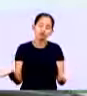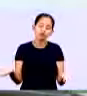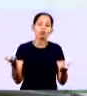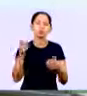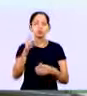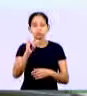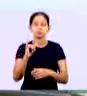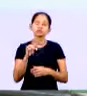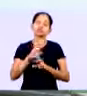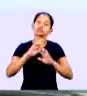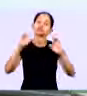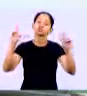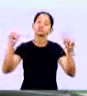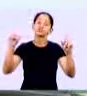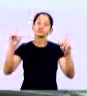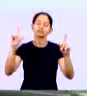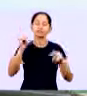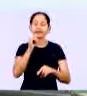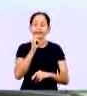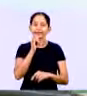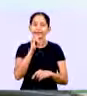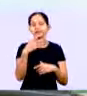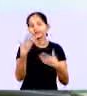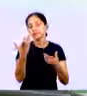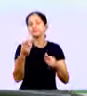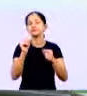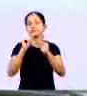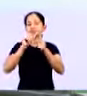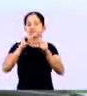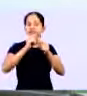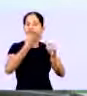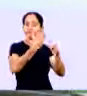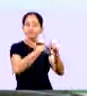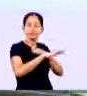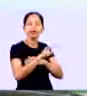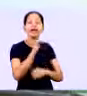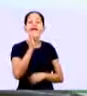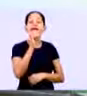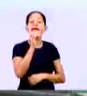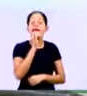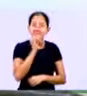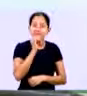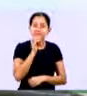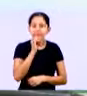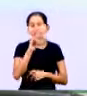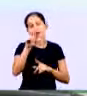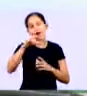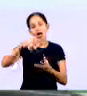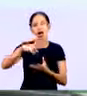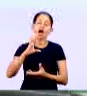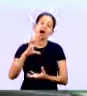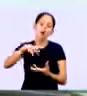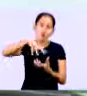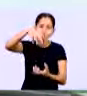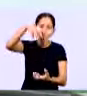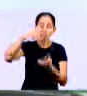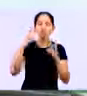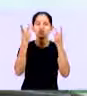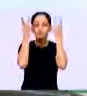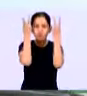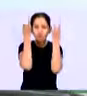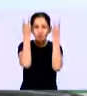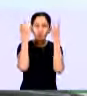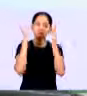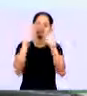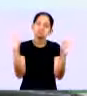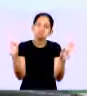sejam em casos excepcionais. Eu tenho que formar estoque para uma época que vende muito. Por exemplo, eu vendo ovos de chocolate. Quando chega próximo da Páscoa, antes